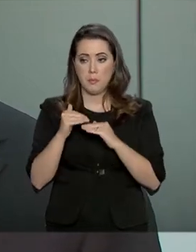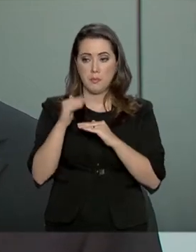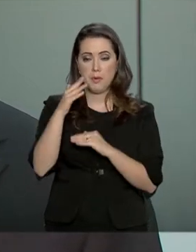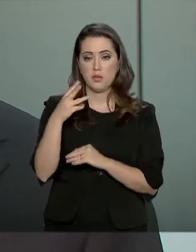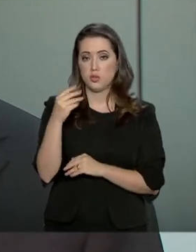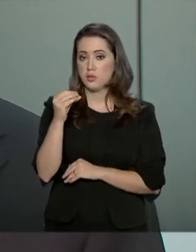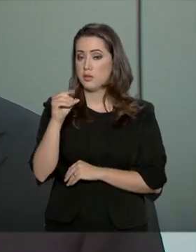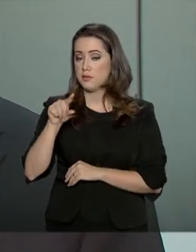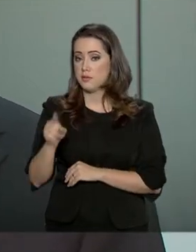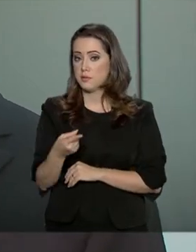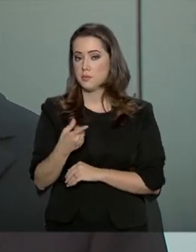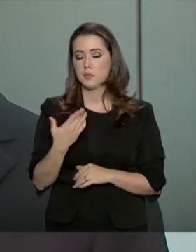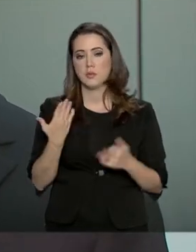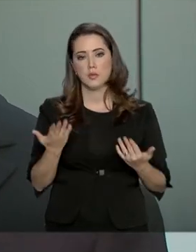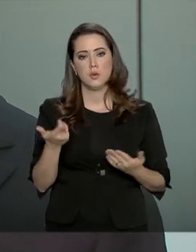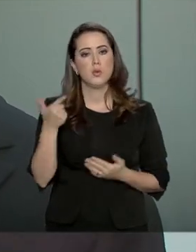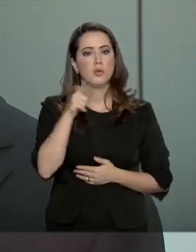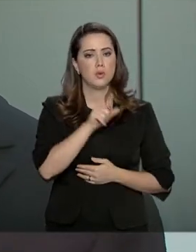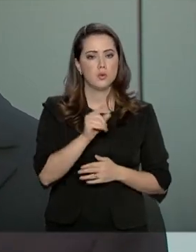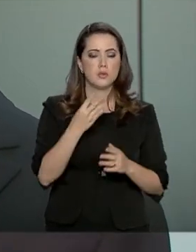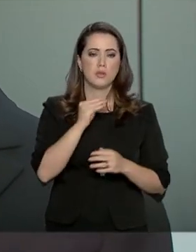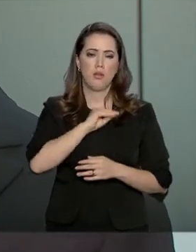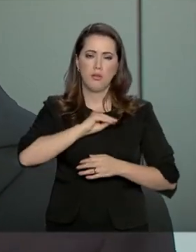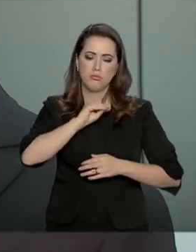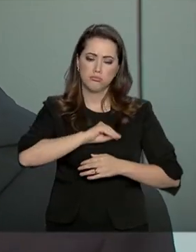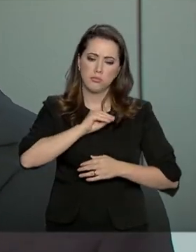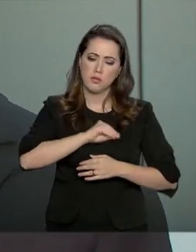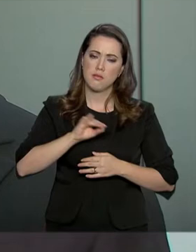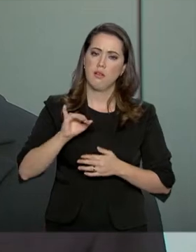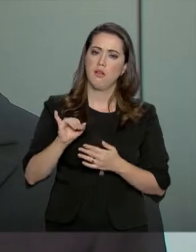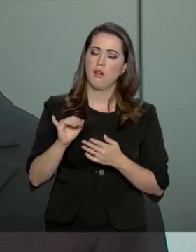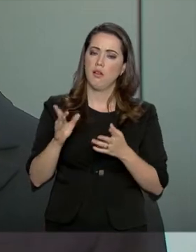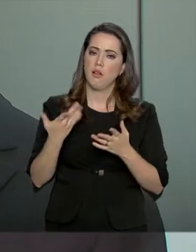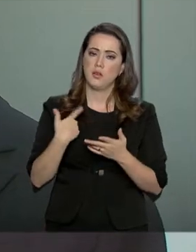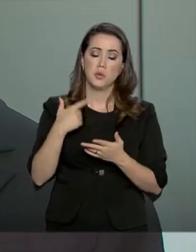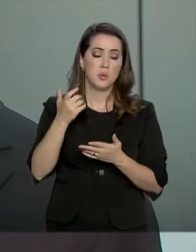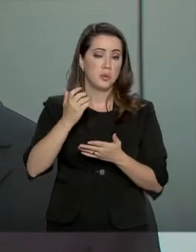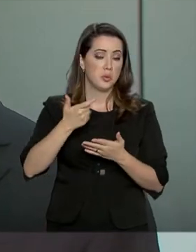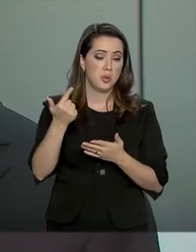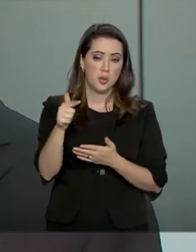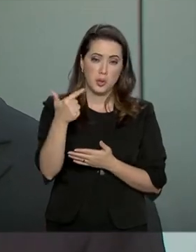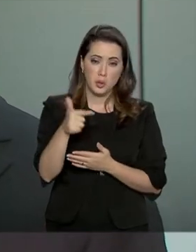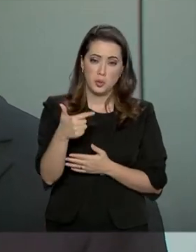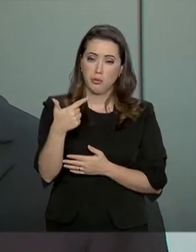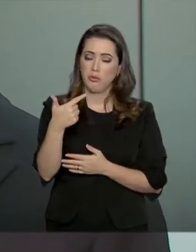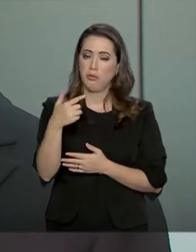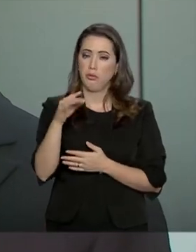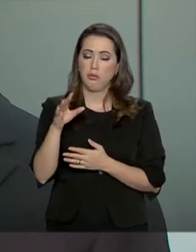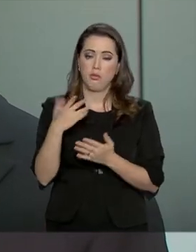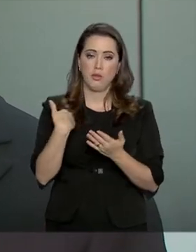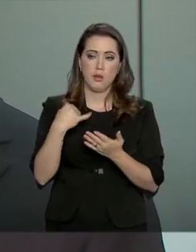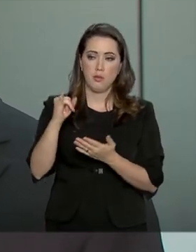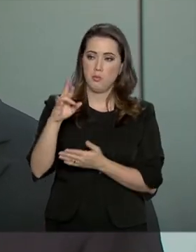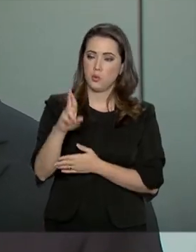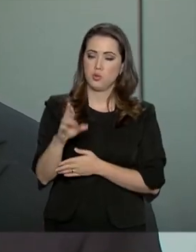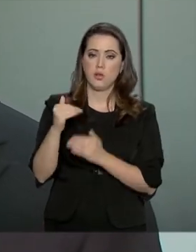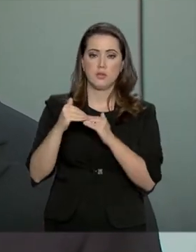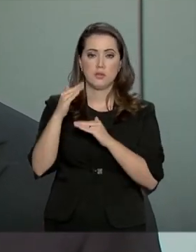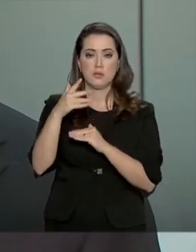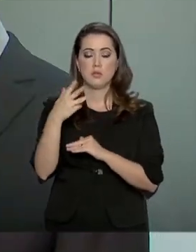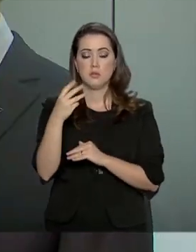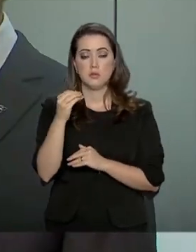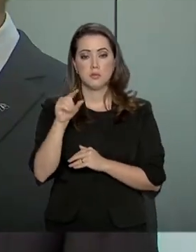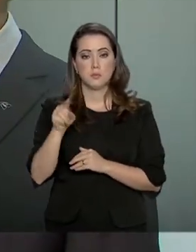300 mil o que obtiveram rendimentos isentos também 2018 acima de 300 mil